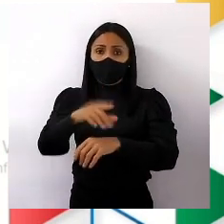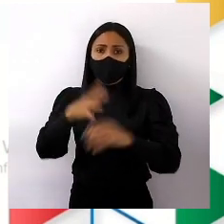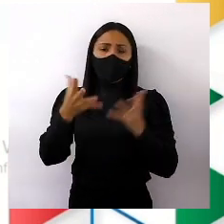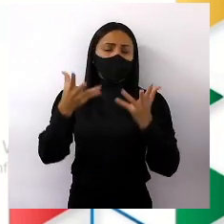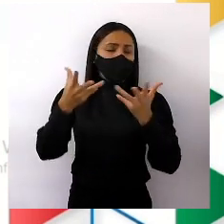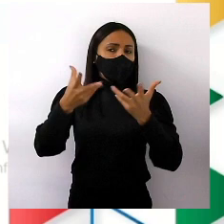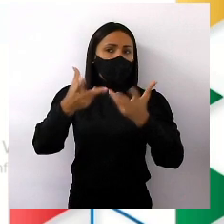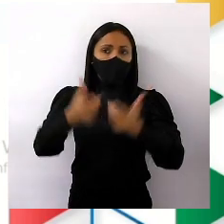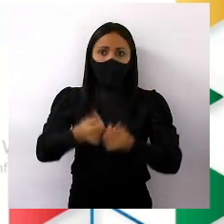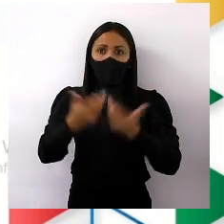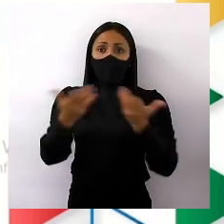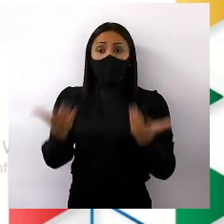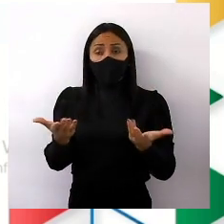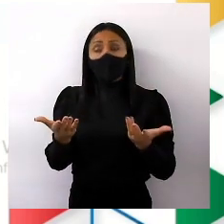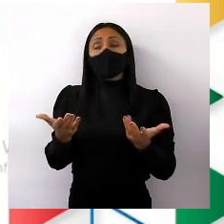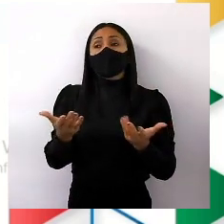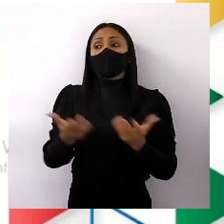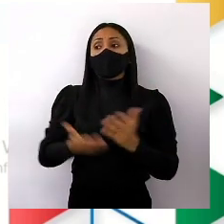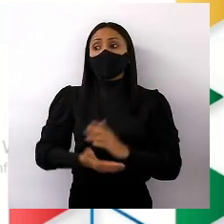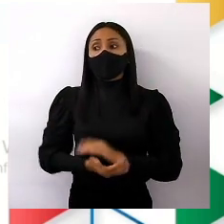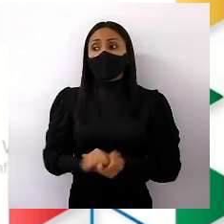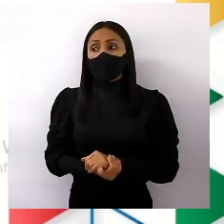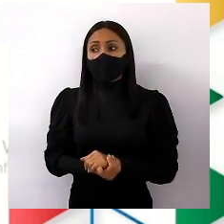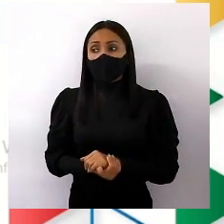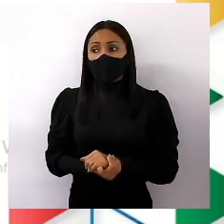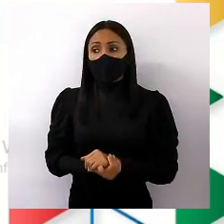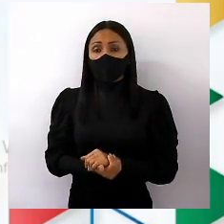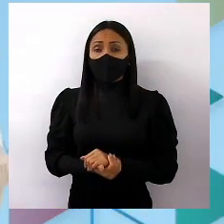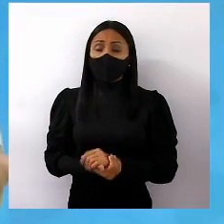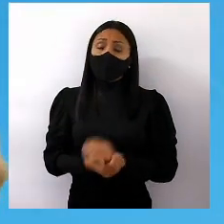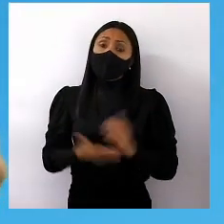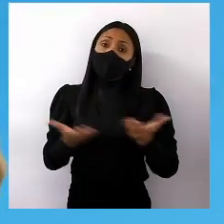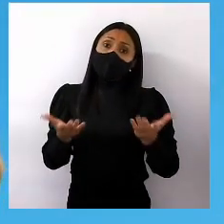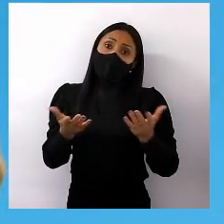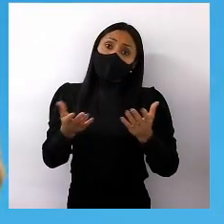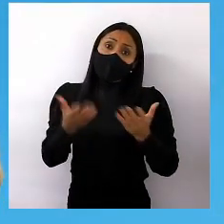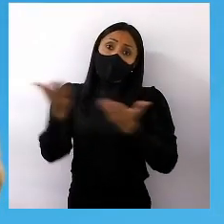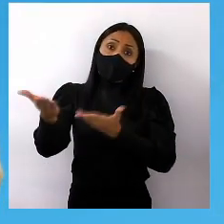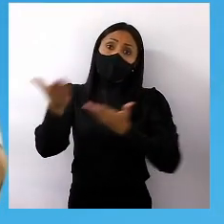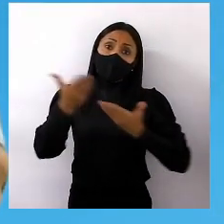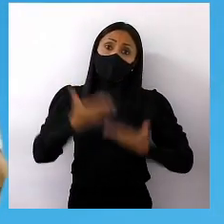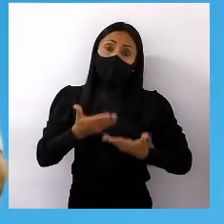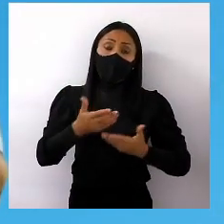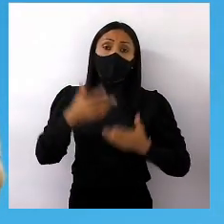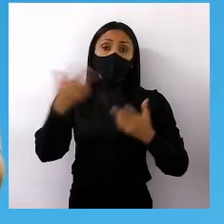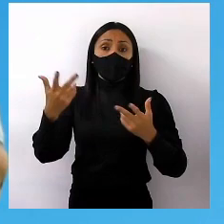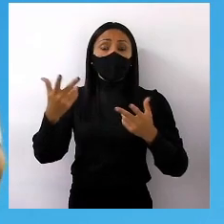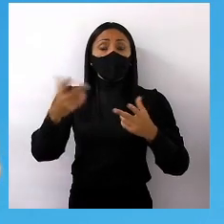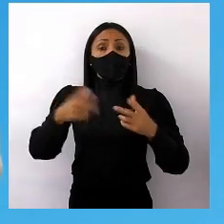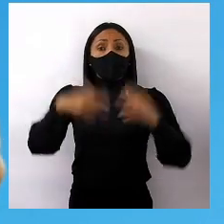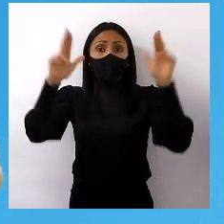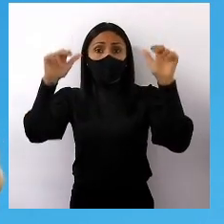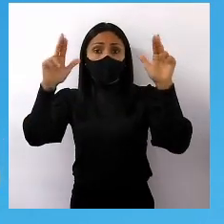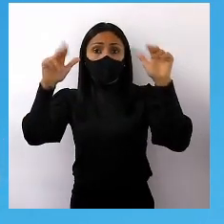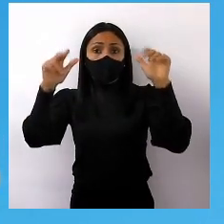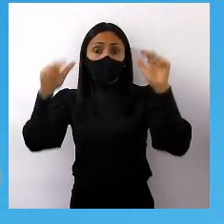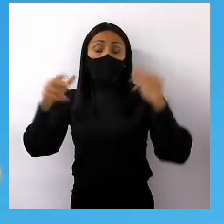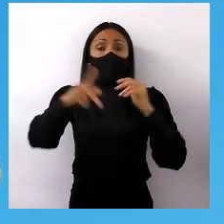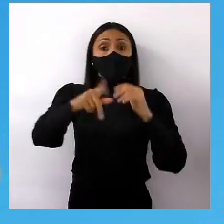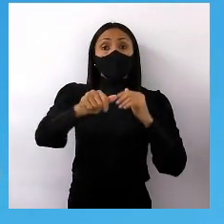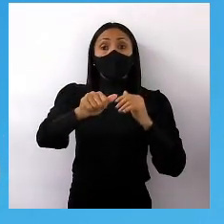pernambucana. Gente, André, ele simplesmente recebeu o título de Patrimônio Vivo de